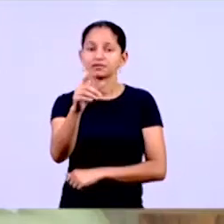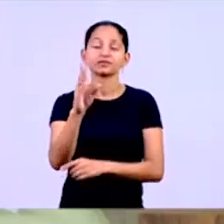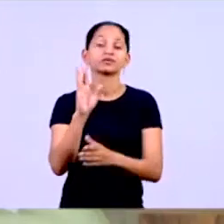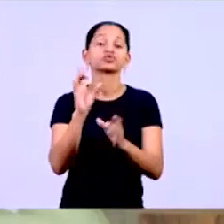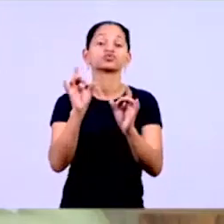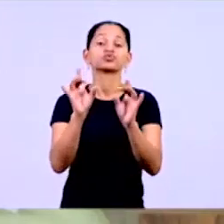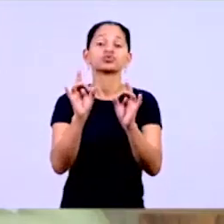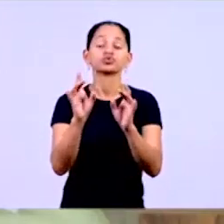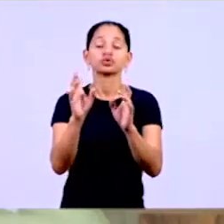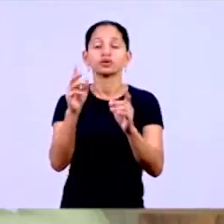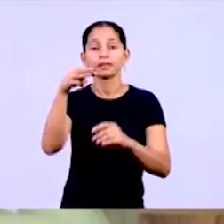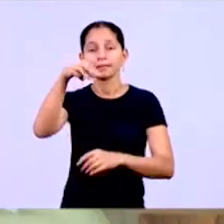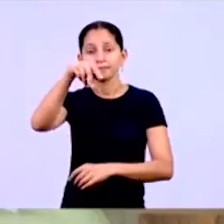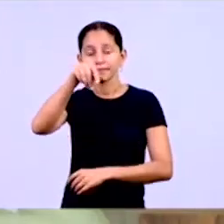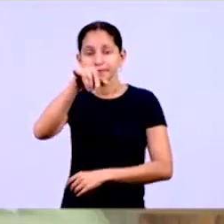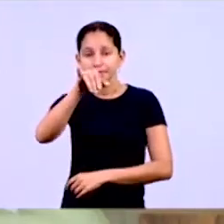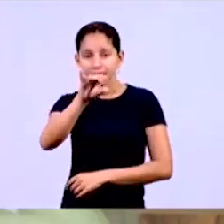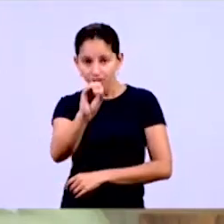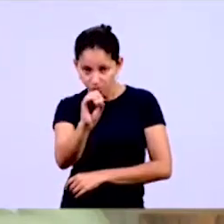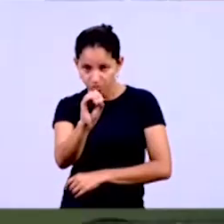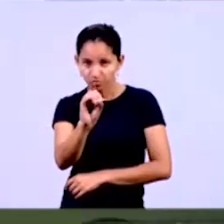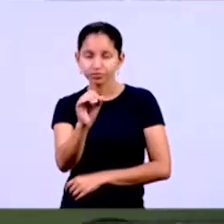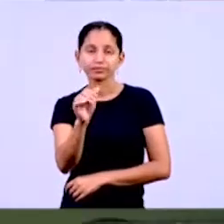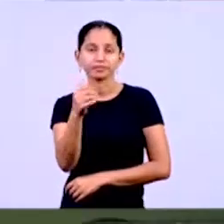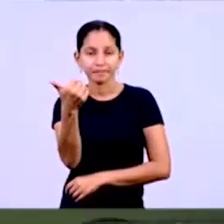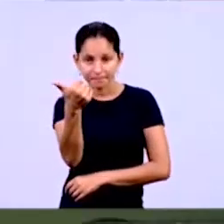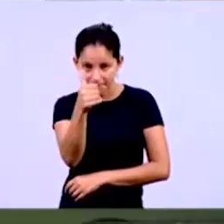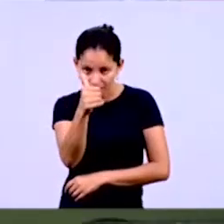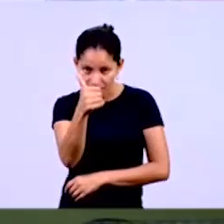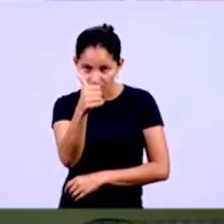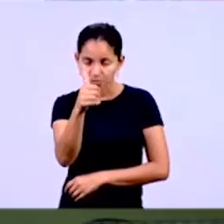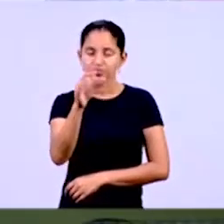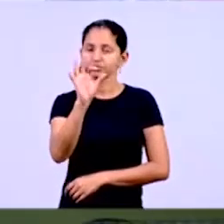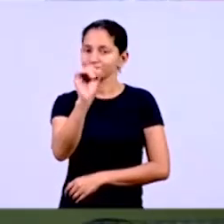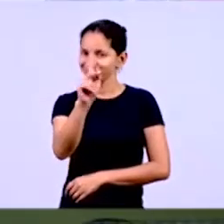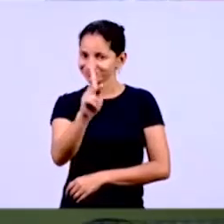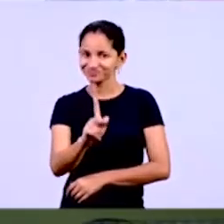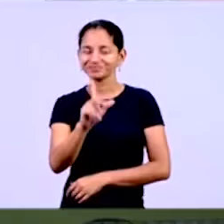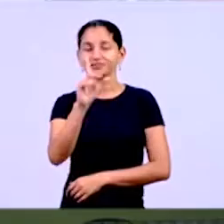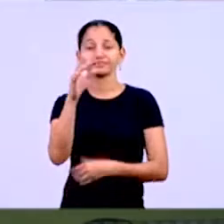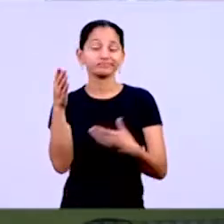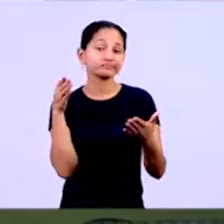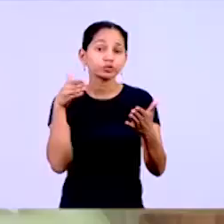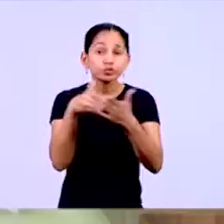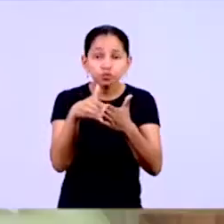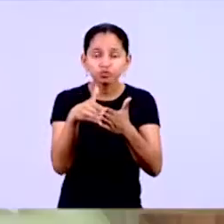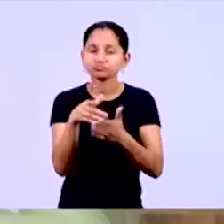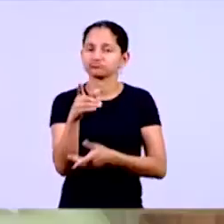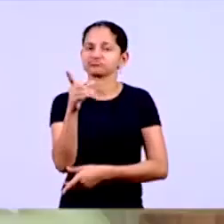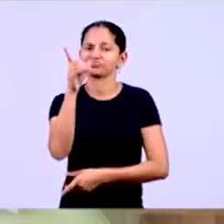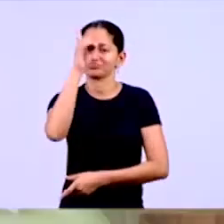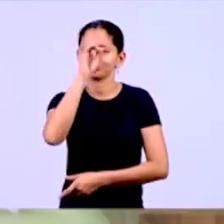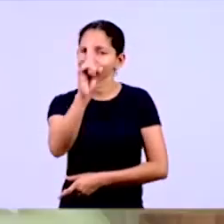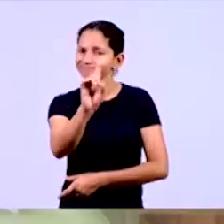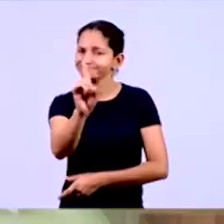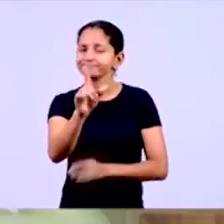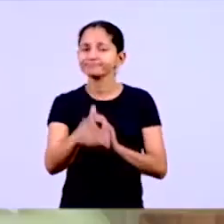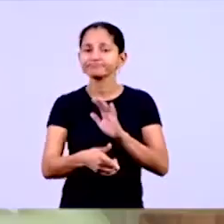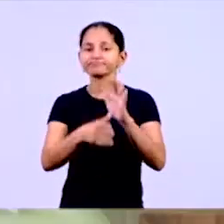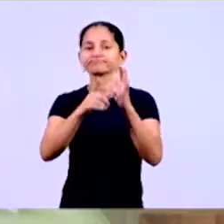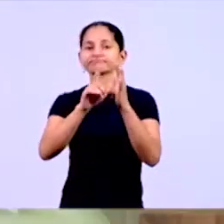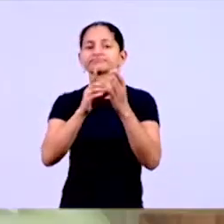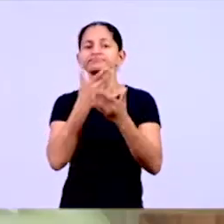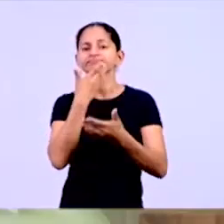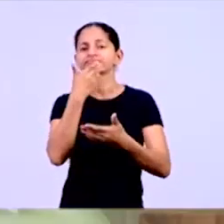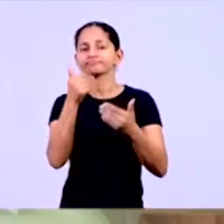trabalhador. Então não deixem para a última hora. 1º de maio. Não deixem para a última hora, vão fazendo. Se você já tem